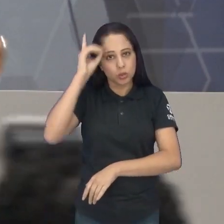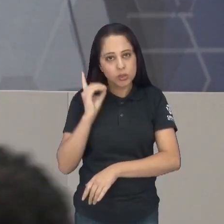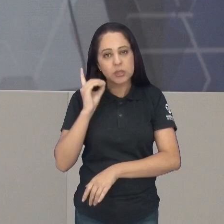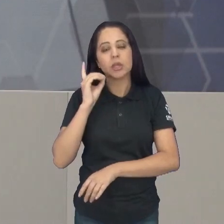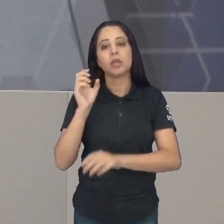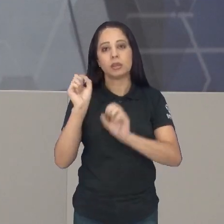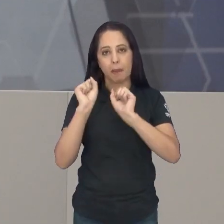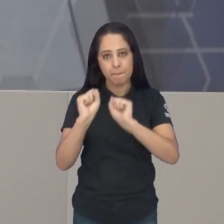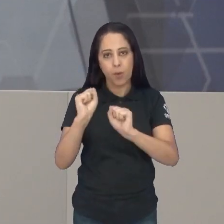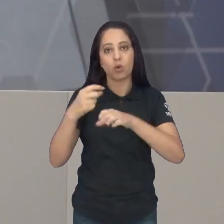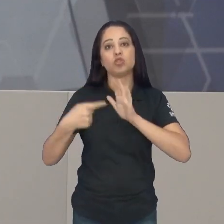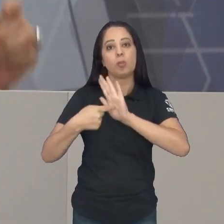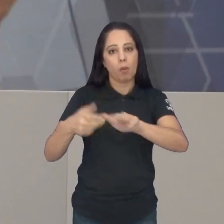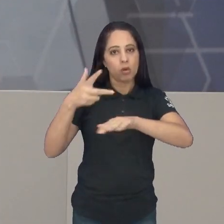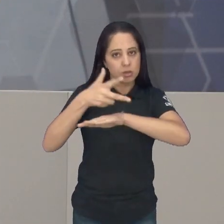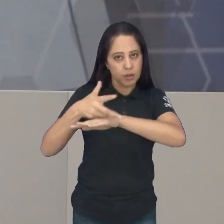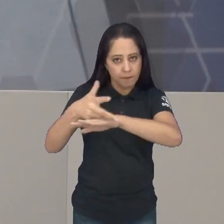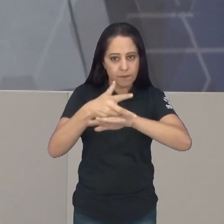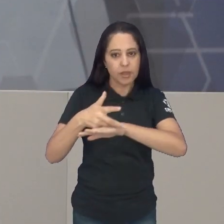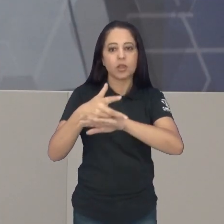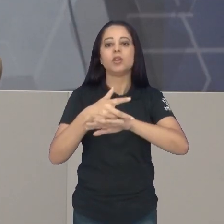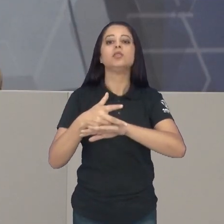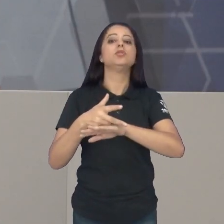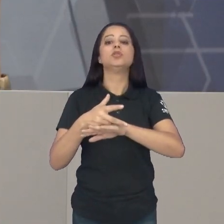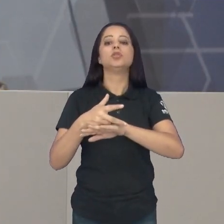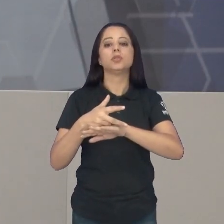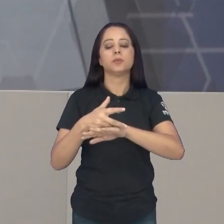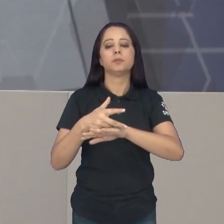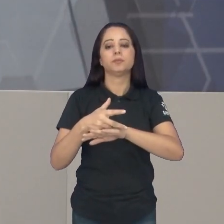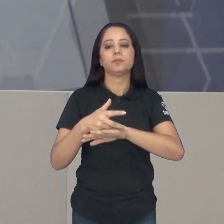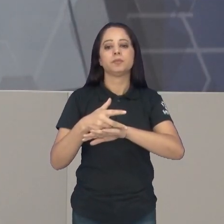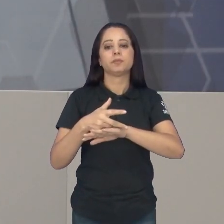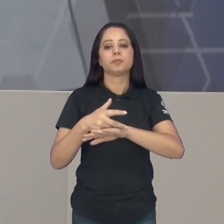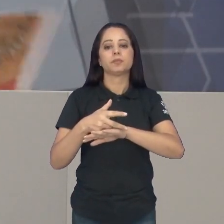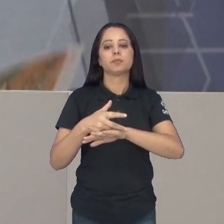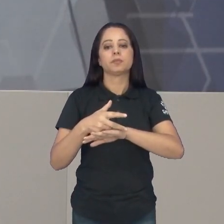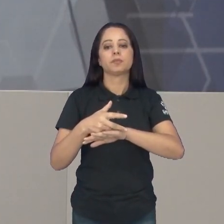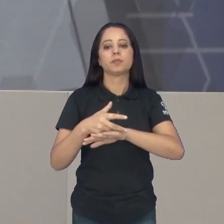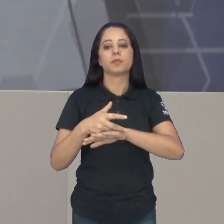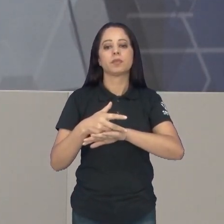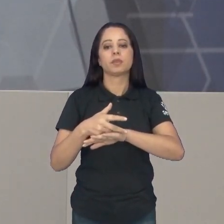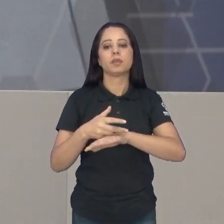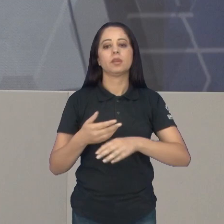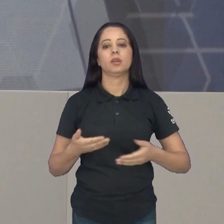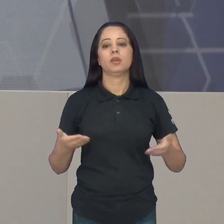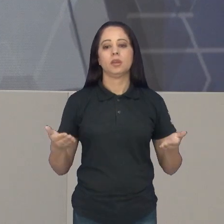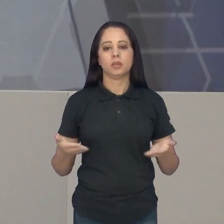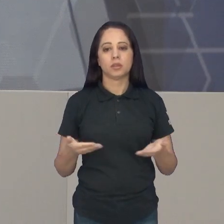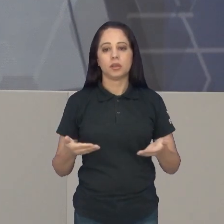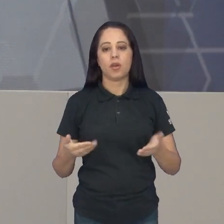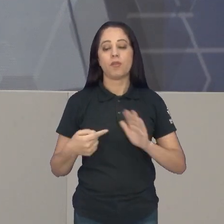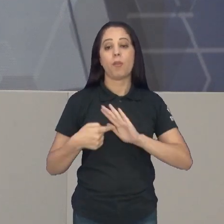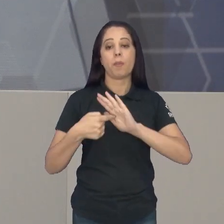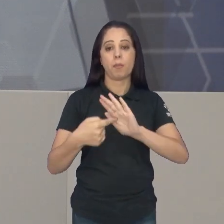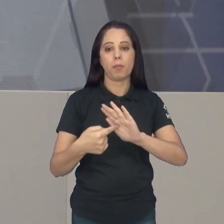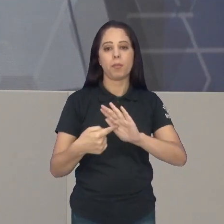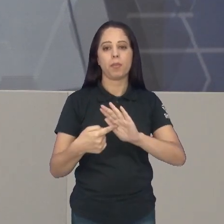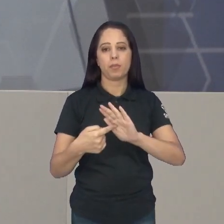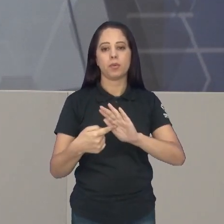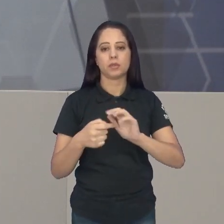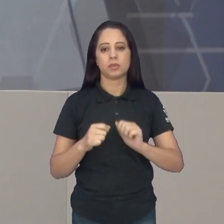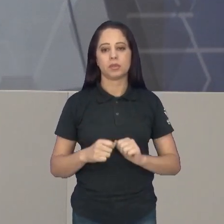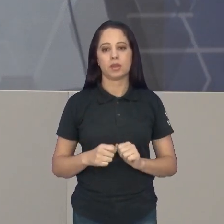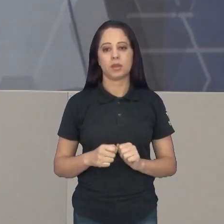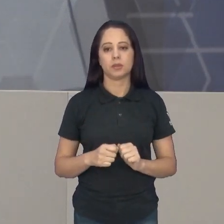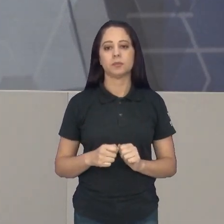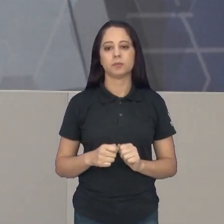para passar um vídeo dela, então até a assessoria nos colocar aqui, eu vou passar para vocês que